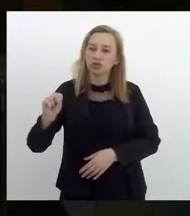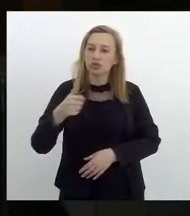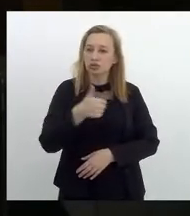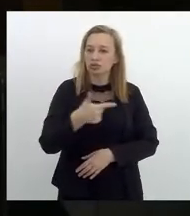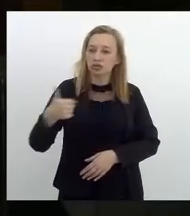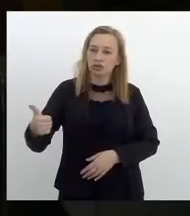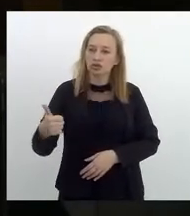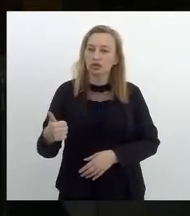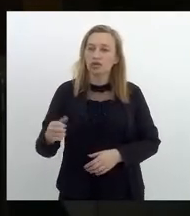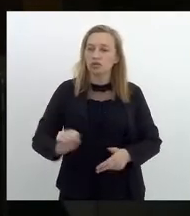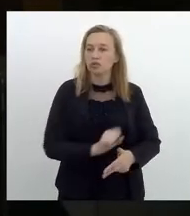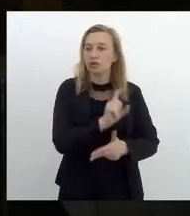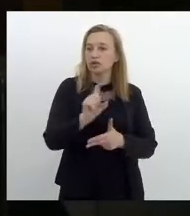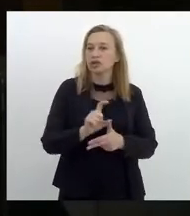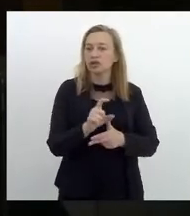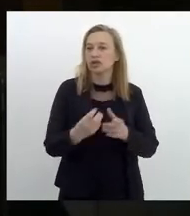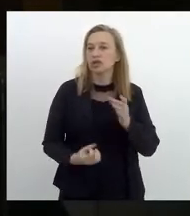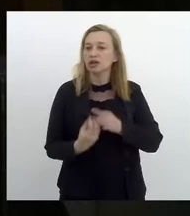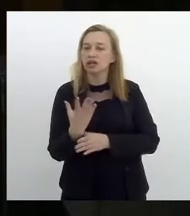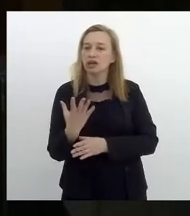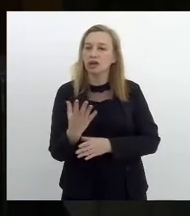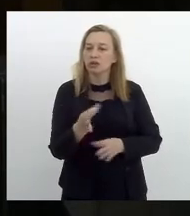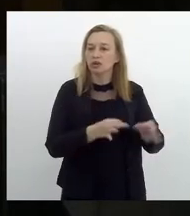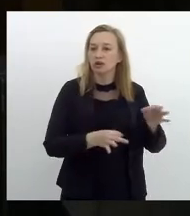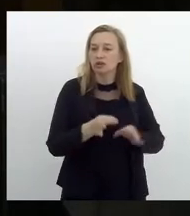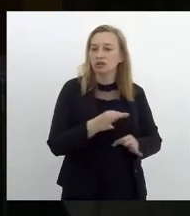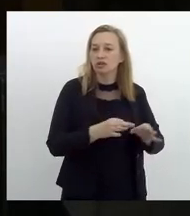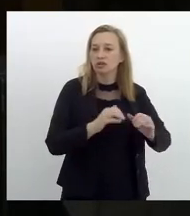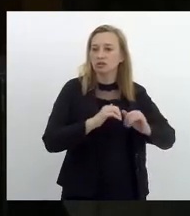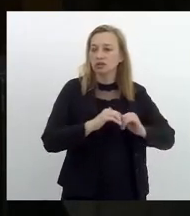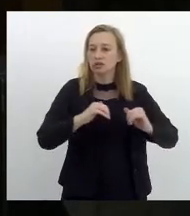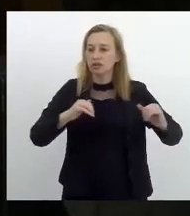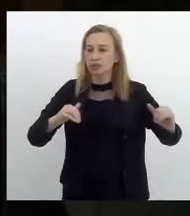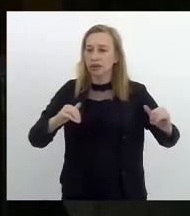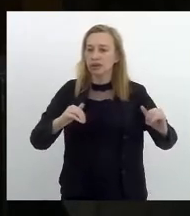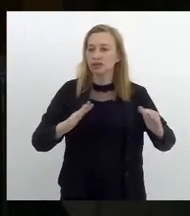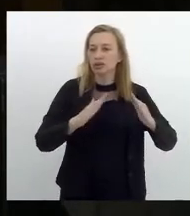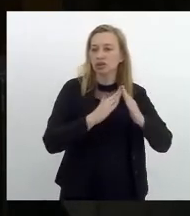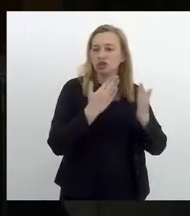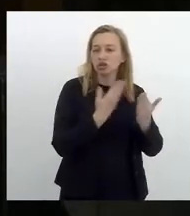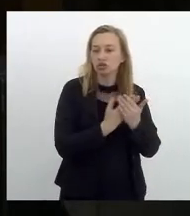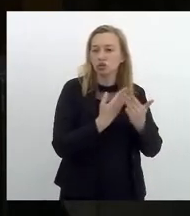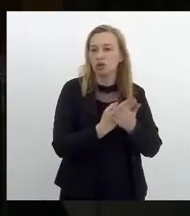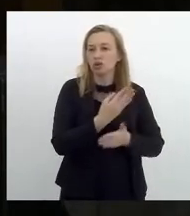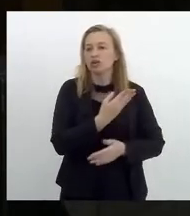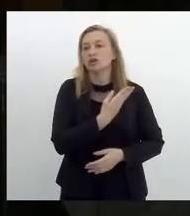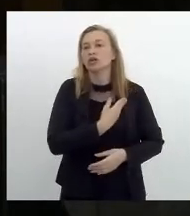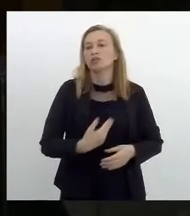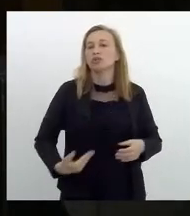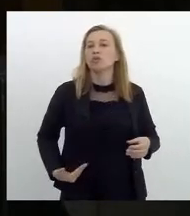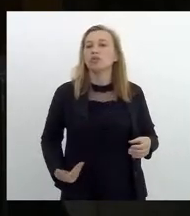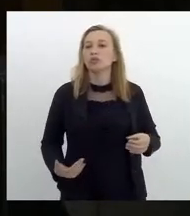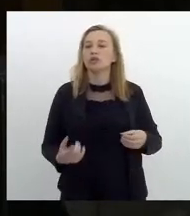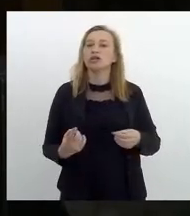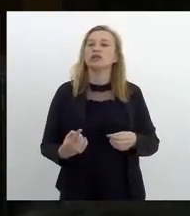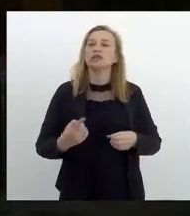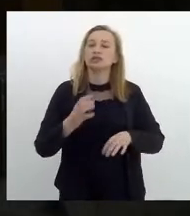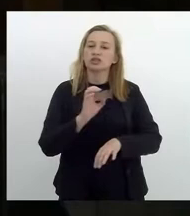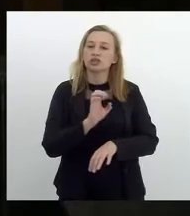que autoriza o Poder Executivo a criar o programa para o descompartilhamento do espaço escolar nas escolas públicas estaduais em regime de